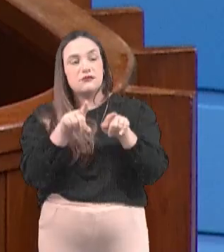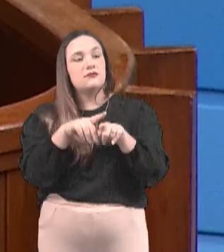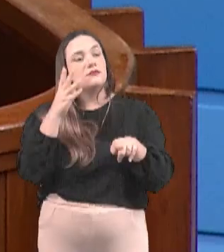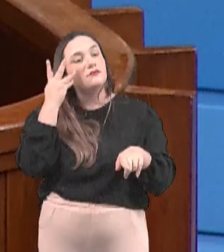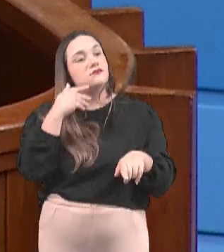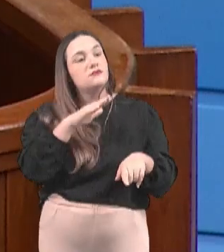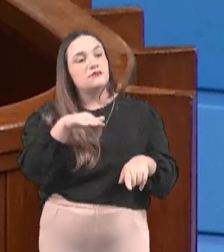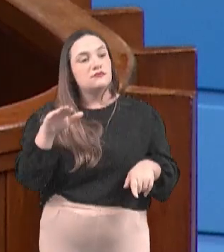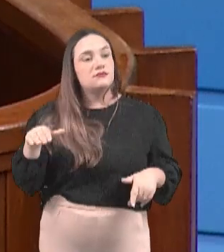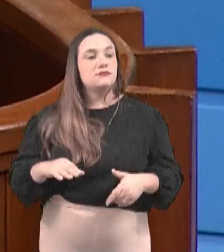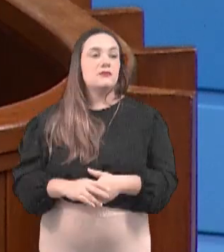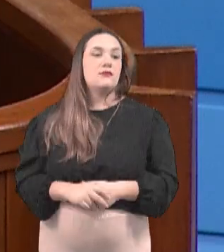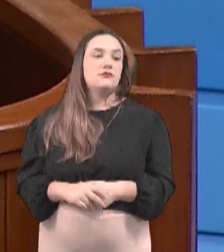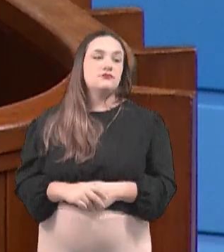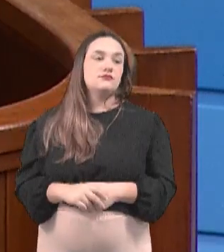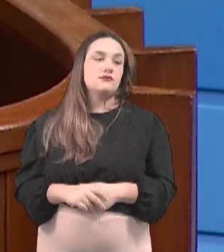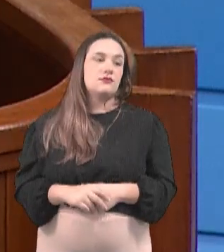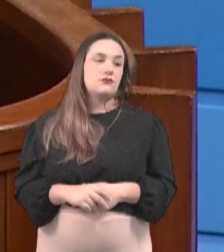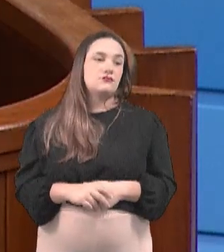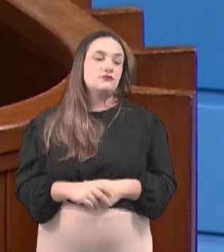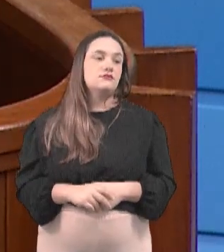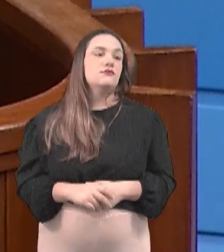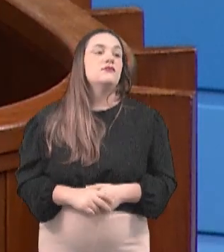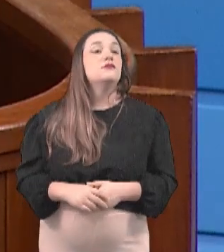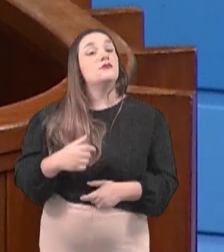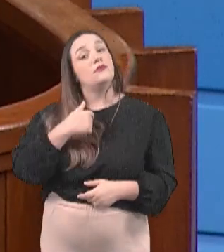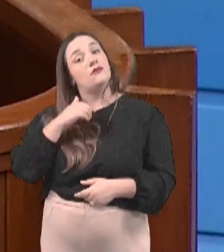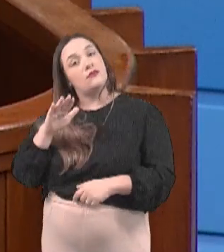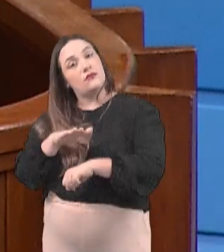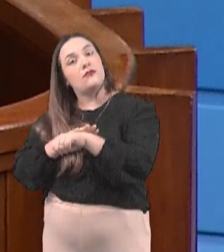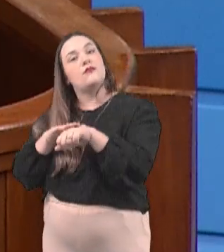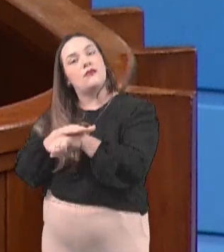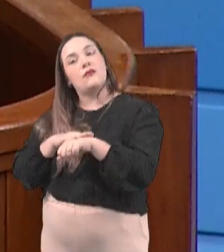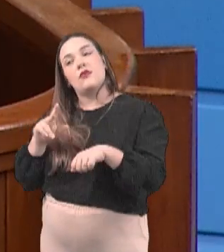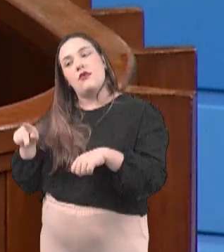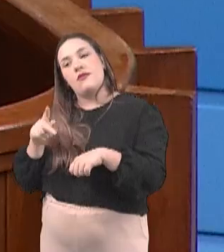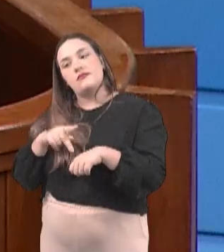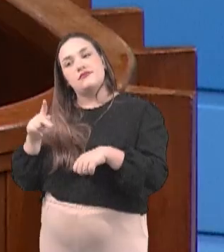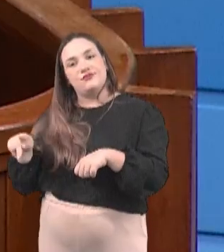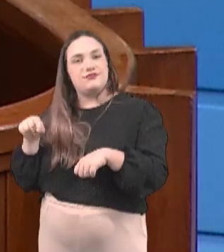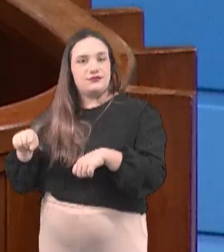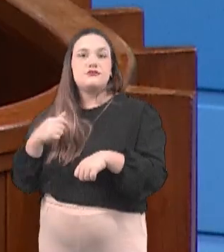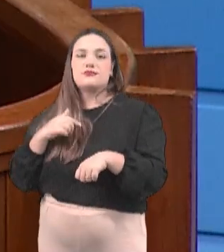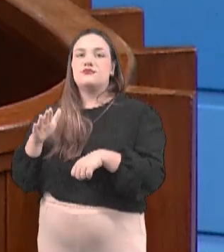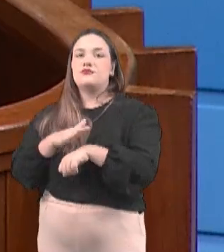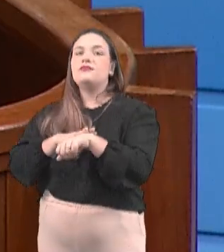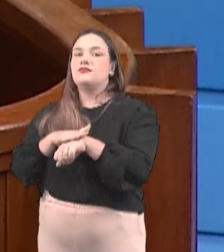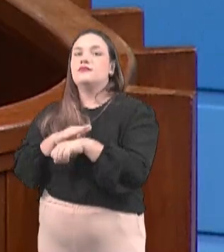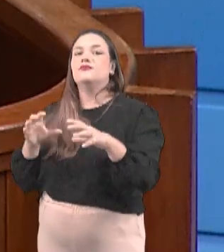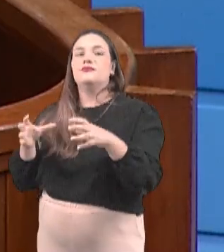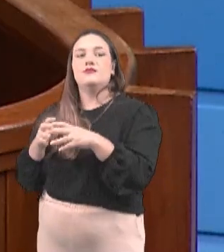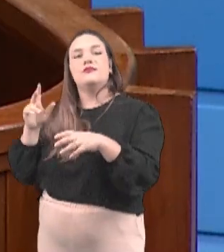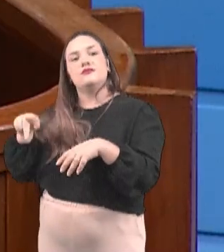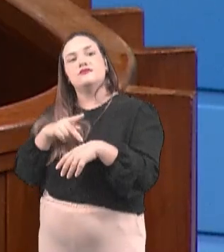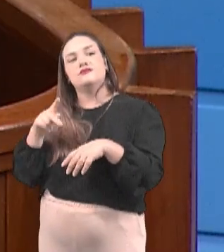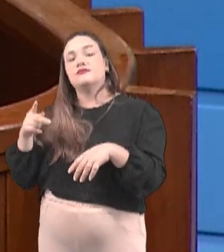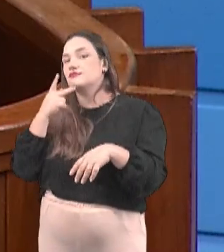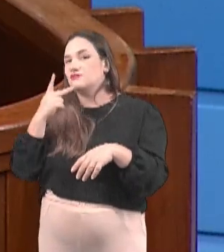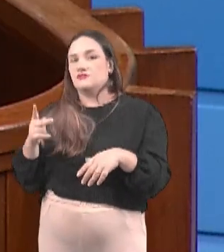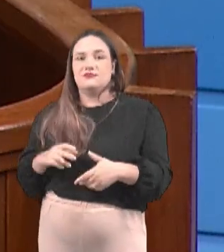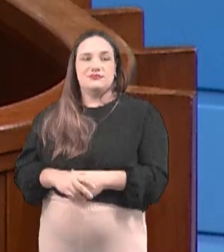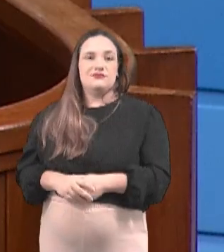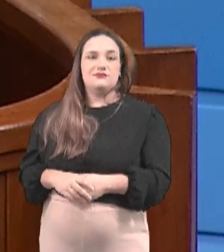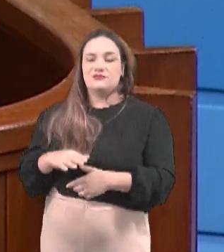crianças. Por outro lado, eu converso com as professoras que dizem que a sala de aula está cheia de